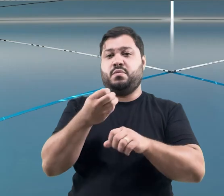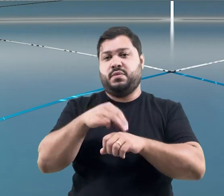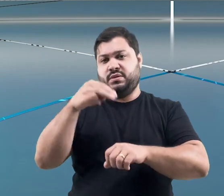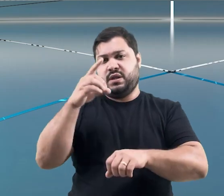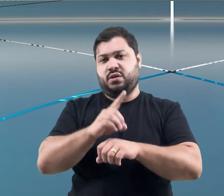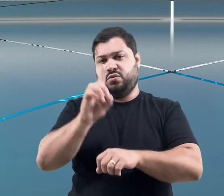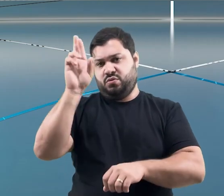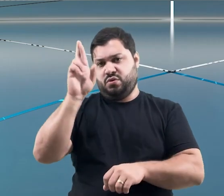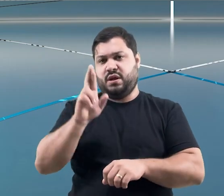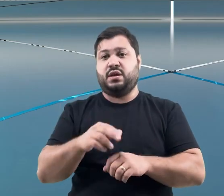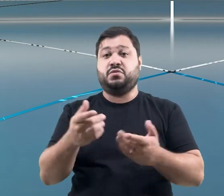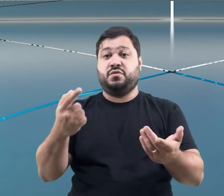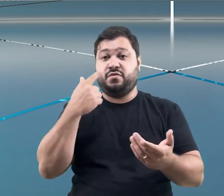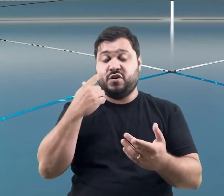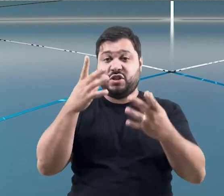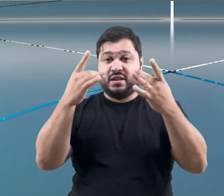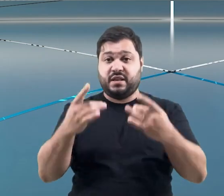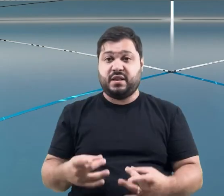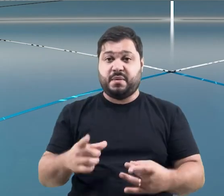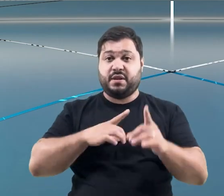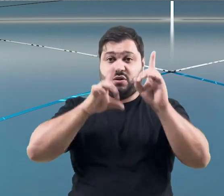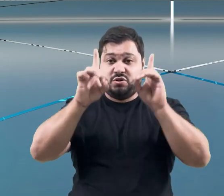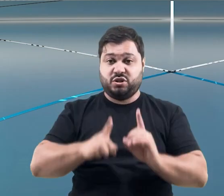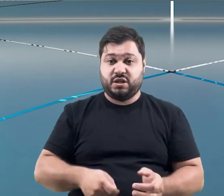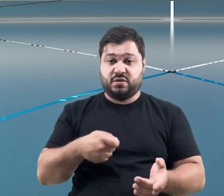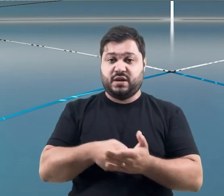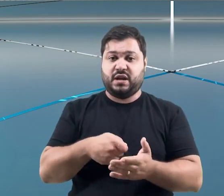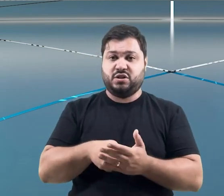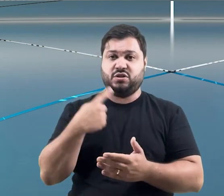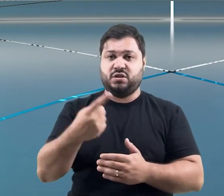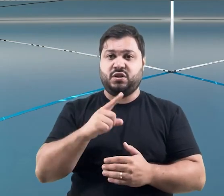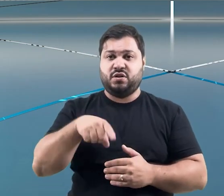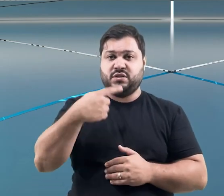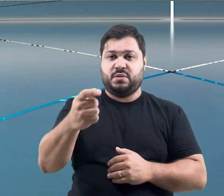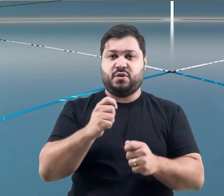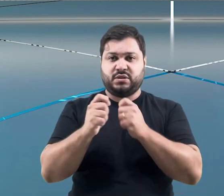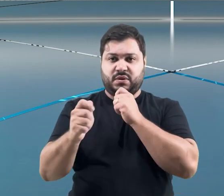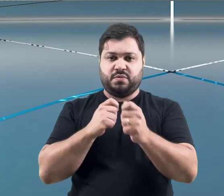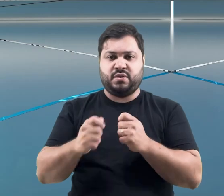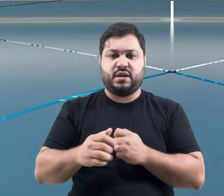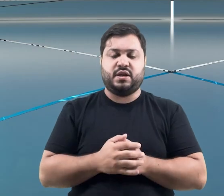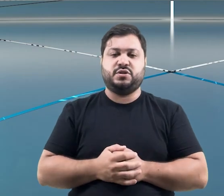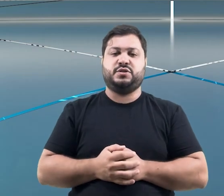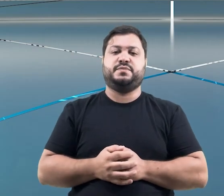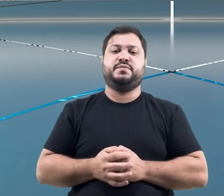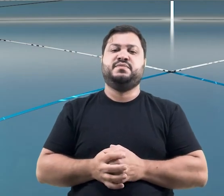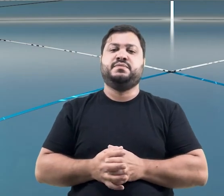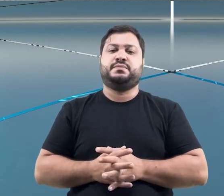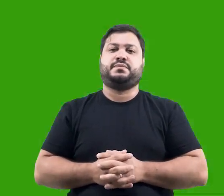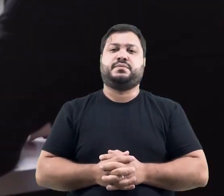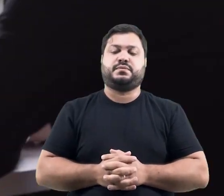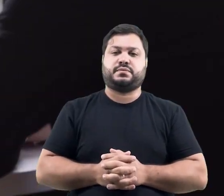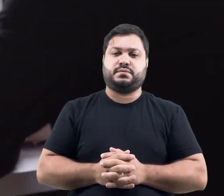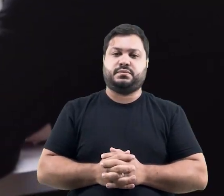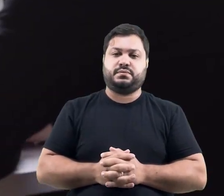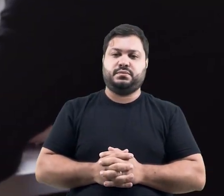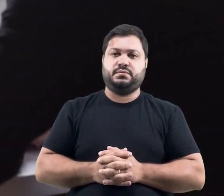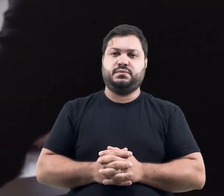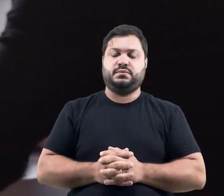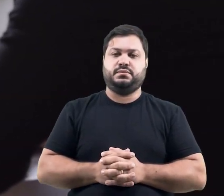sentido amplo ou estrito. Confira os detalhes para ter esse direito garantido na nossa próxima reportagem.